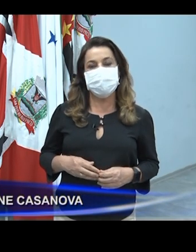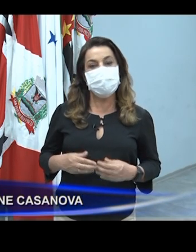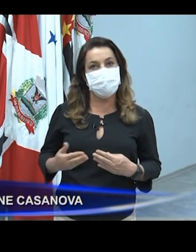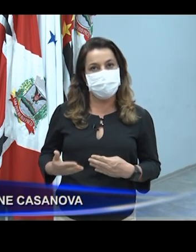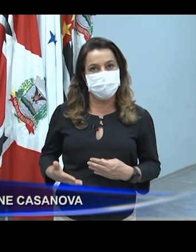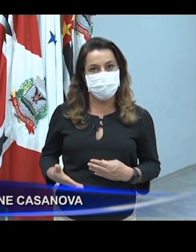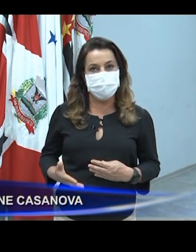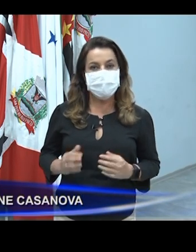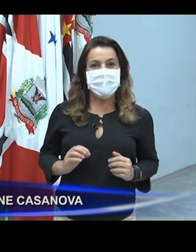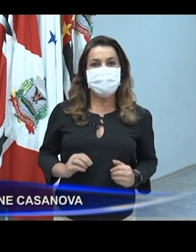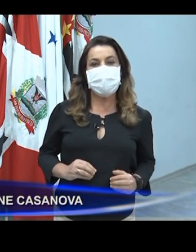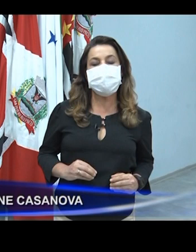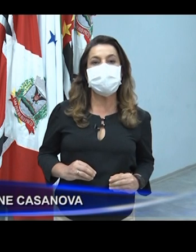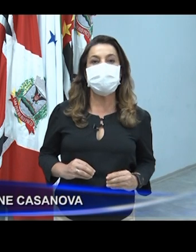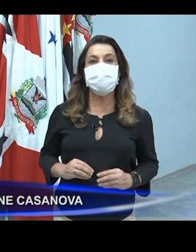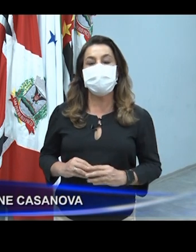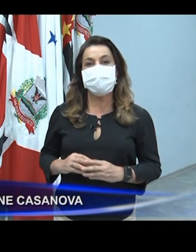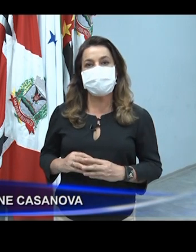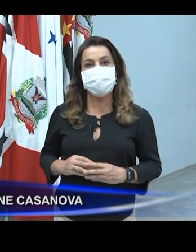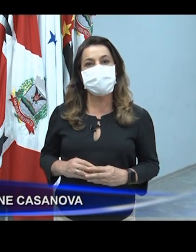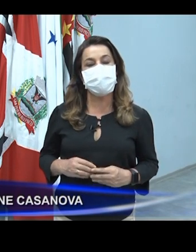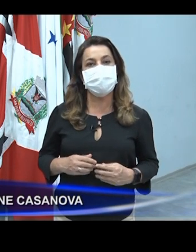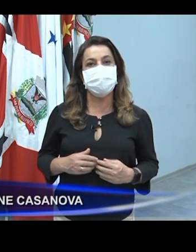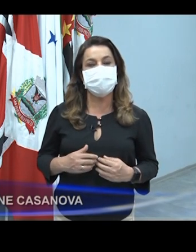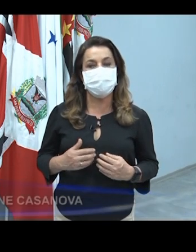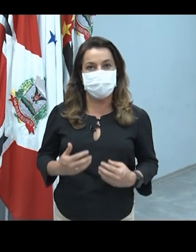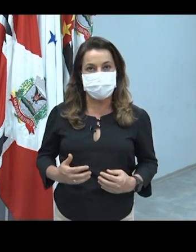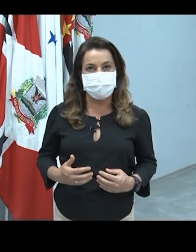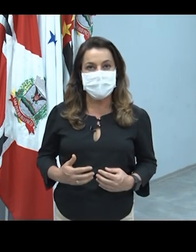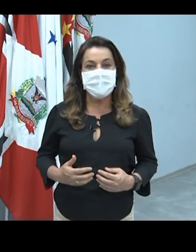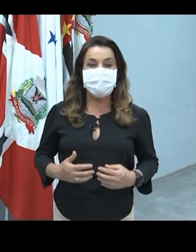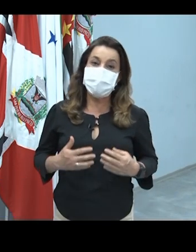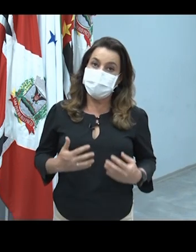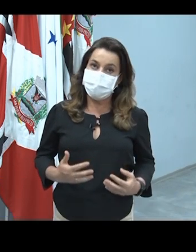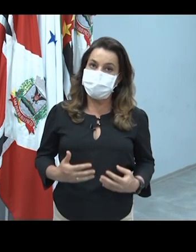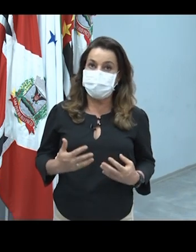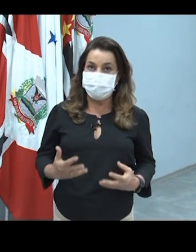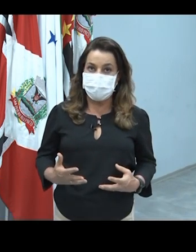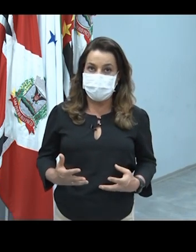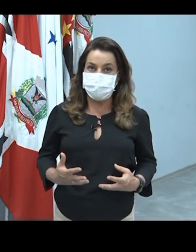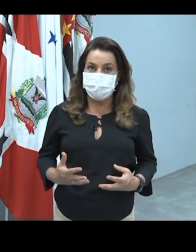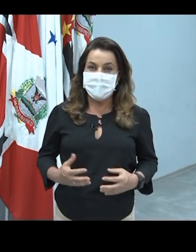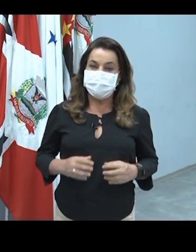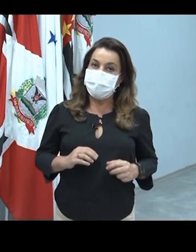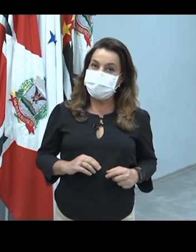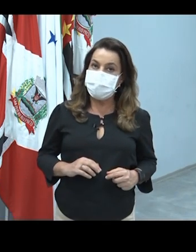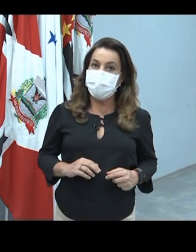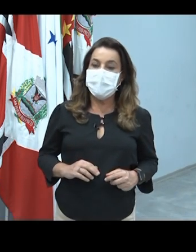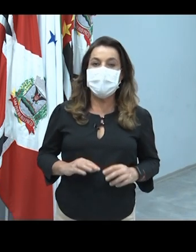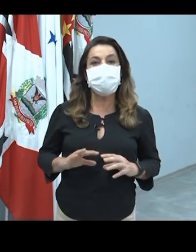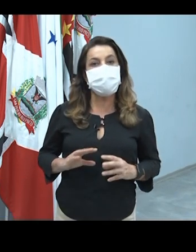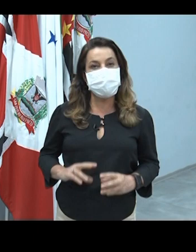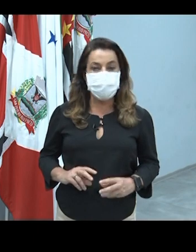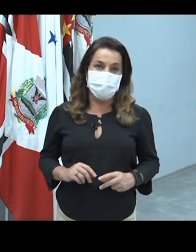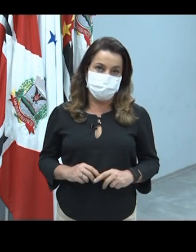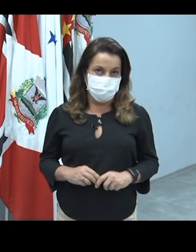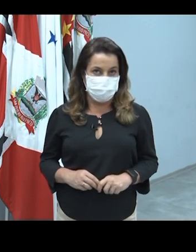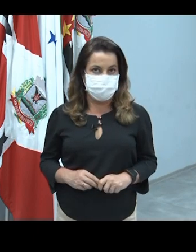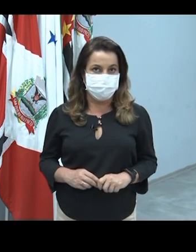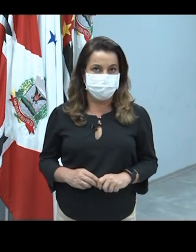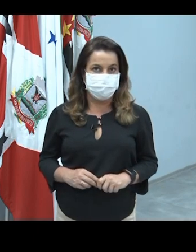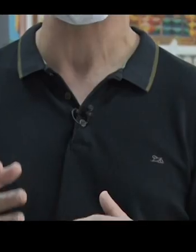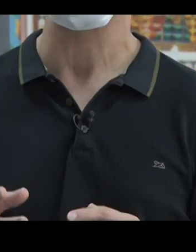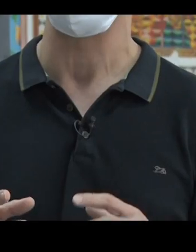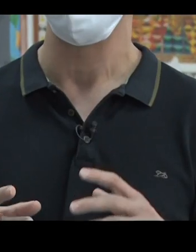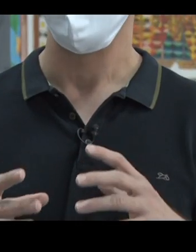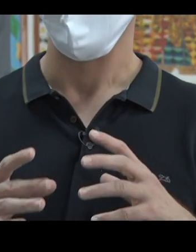Souza Viana, o Vianinha, faleceu em 1983. Ferdinando Giovinazzo faleceu em